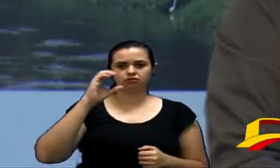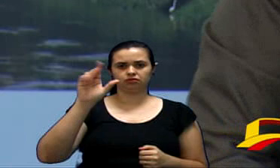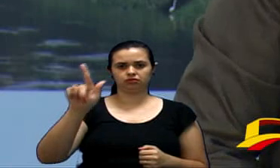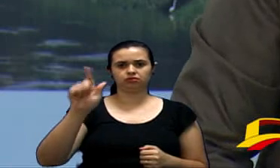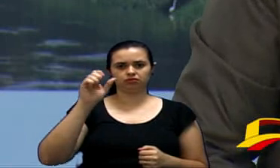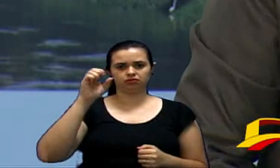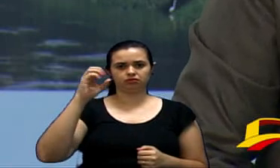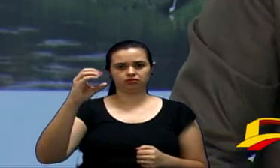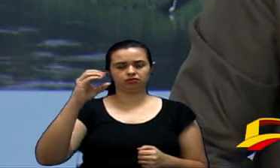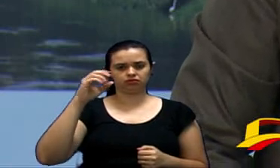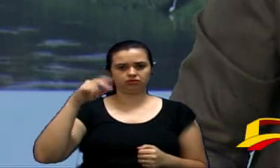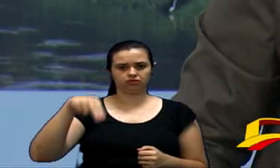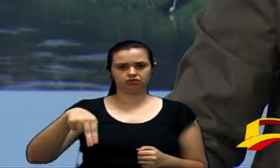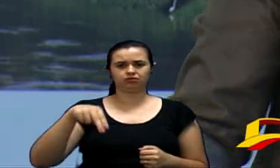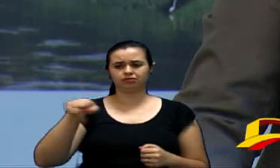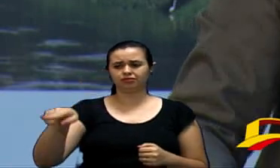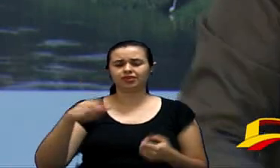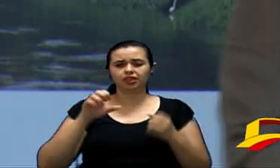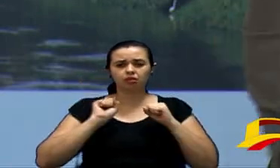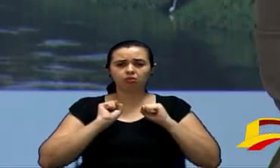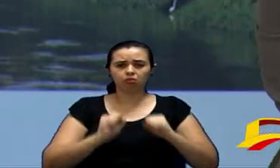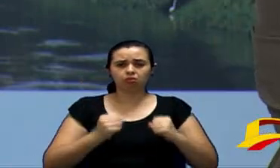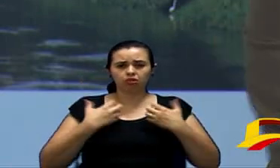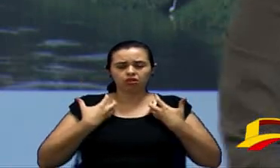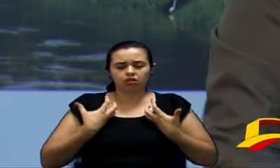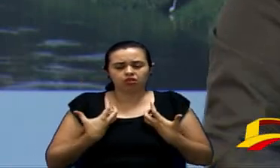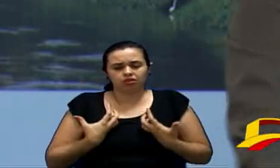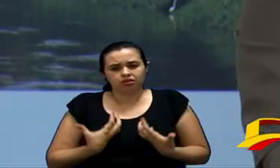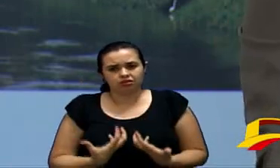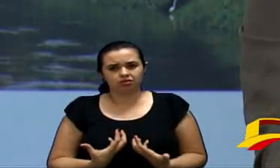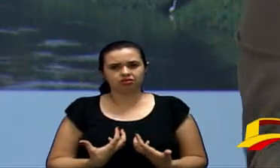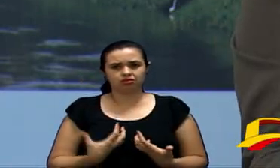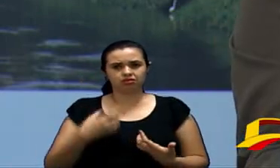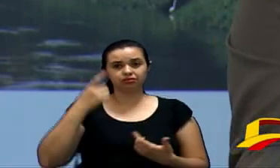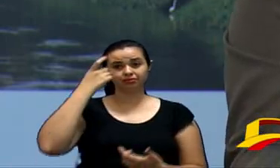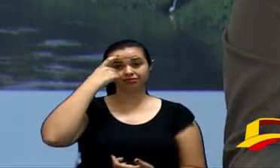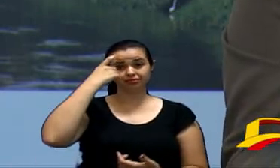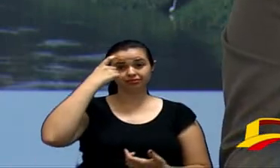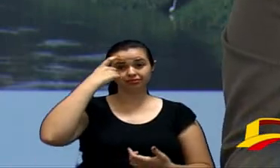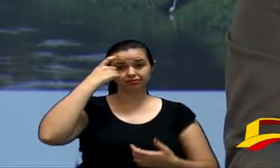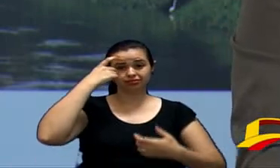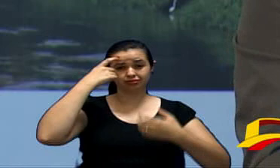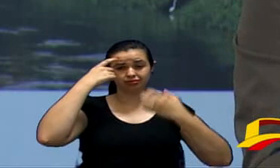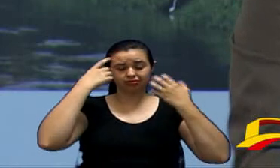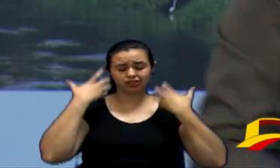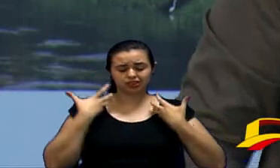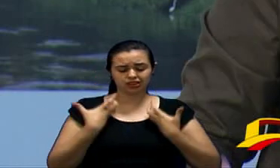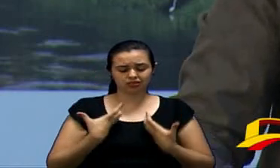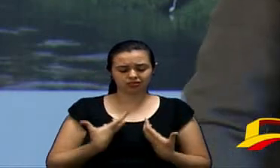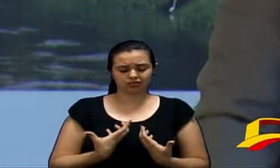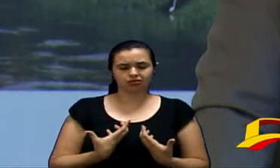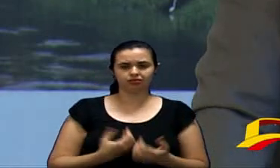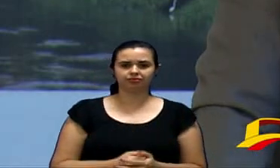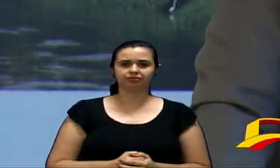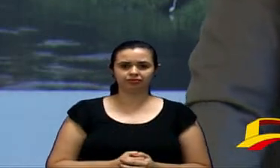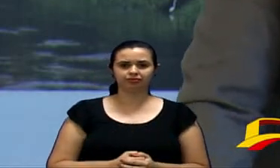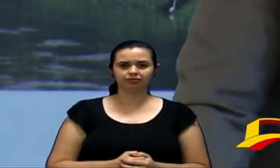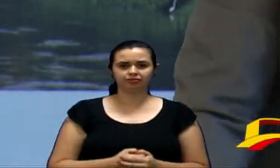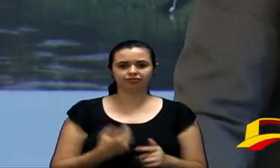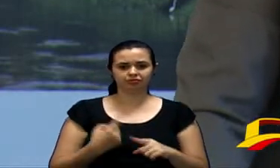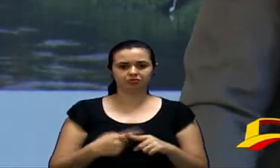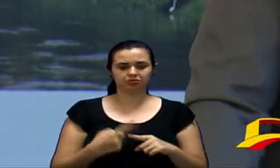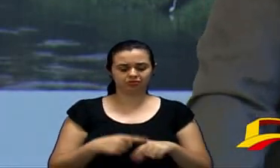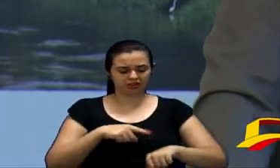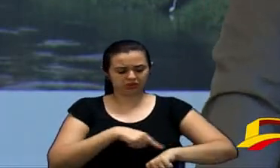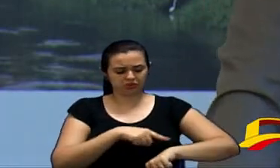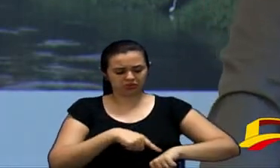de sobremaneira desgastados e fisicamente e mentalmente por conta do acúmulo, no caso de várias horas extras ao longo do ano. Ou